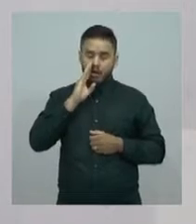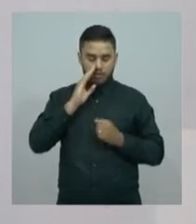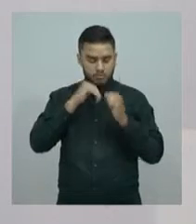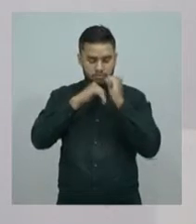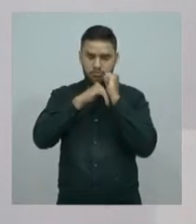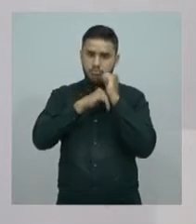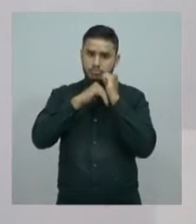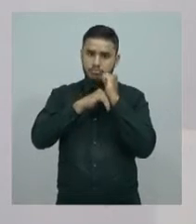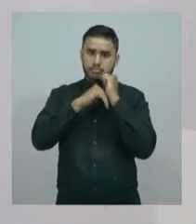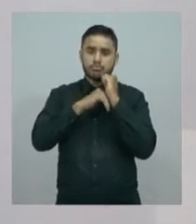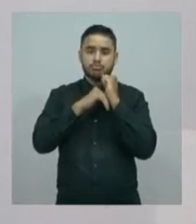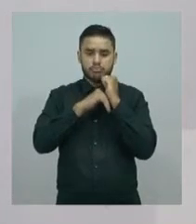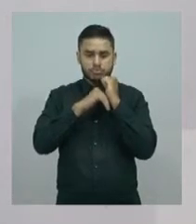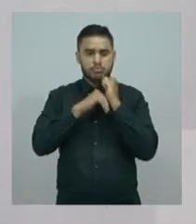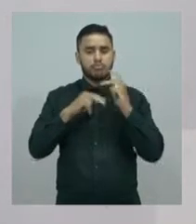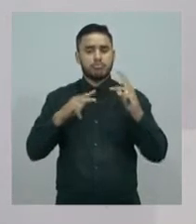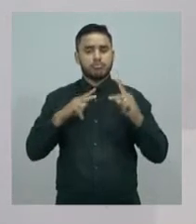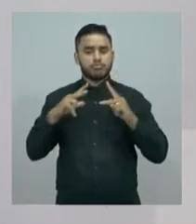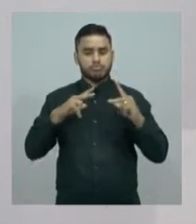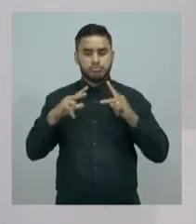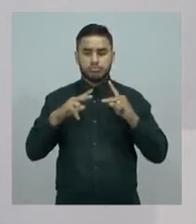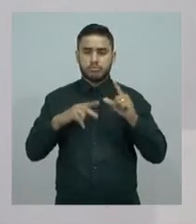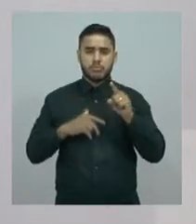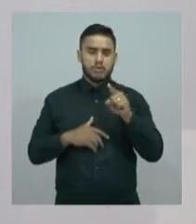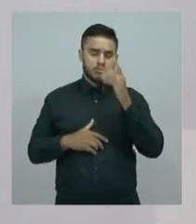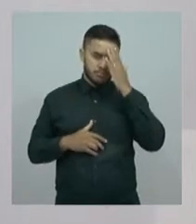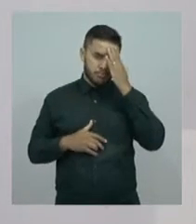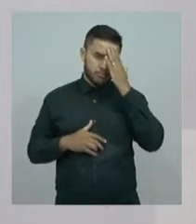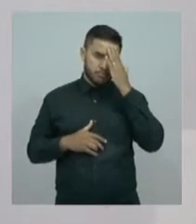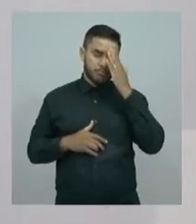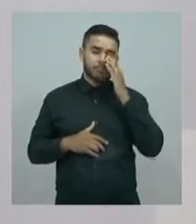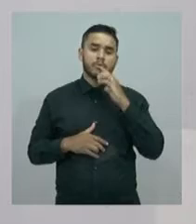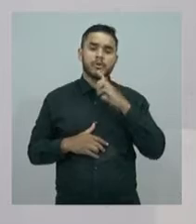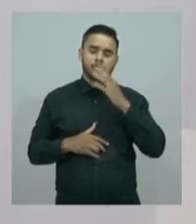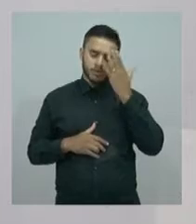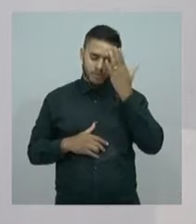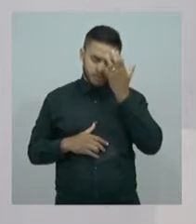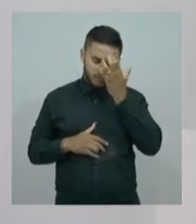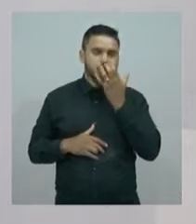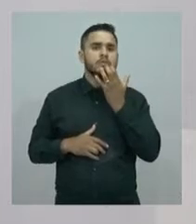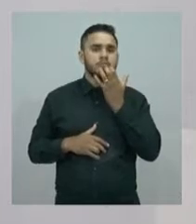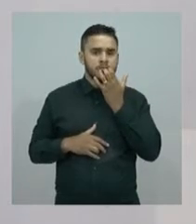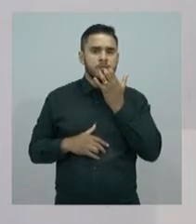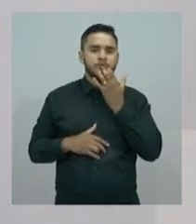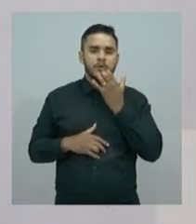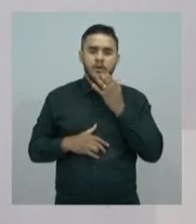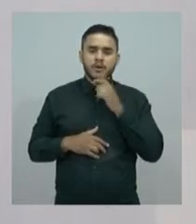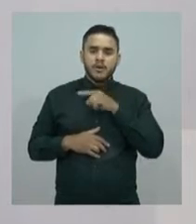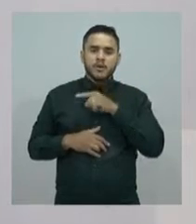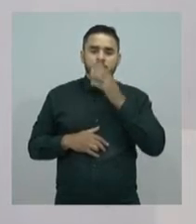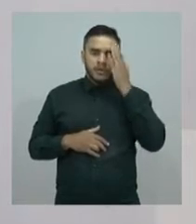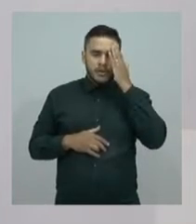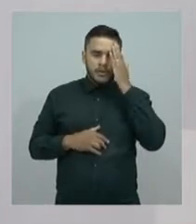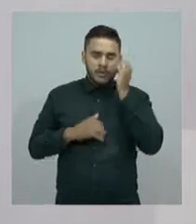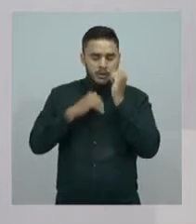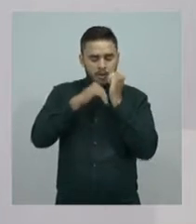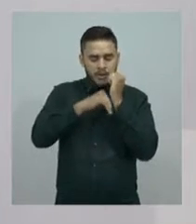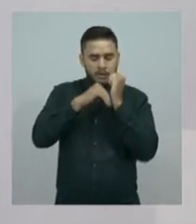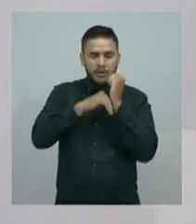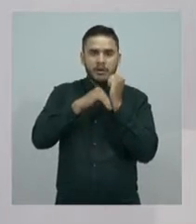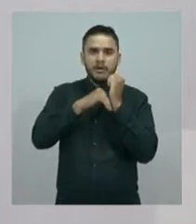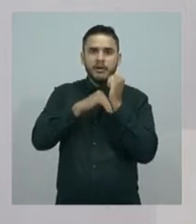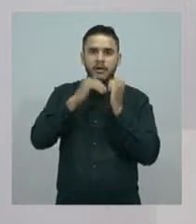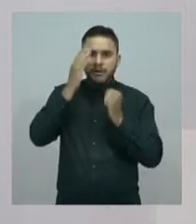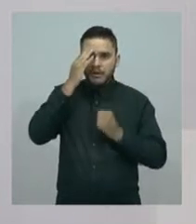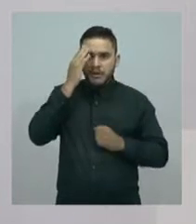é totalmente sigiloso. Quem procurar os nossos núcleos já sabe que dali não vai sair. O que for